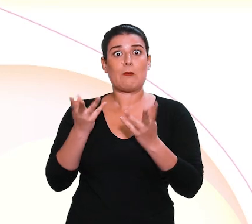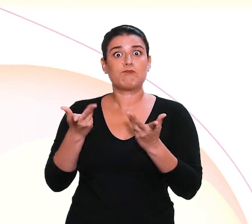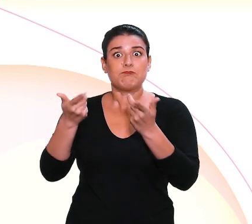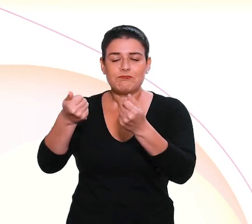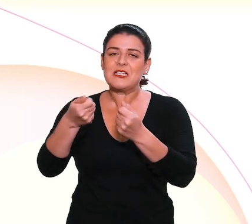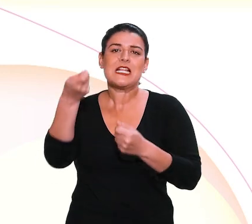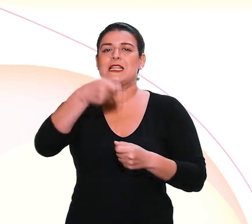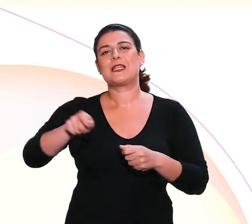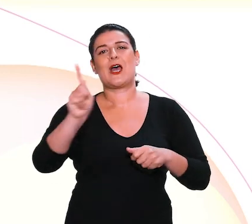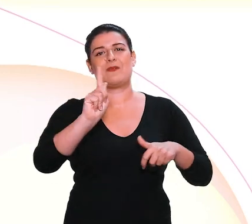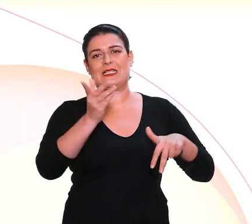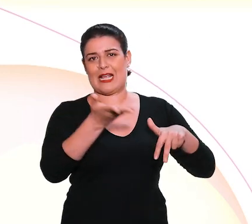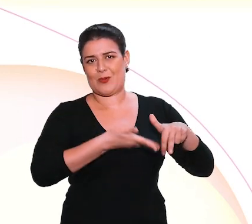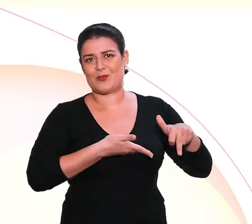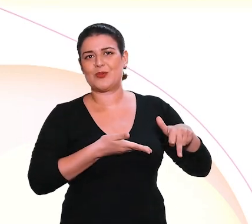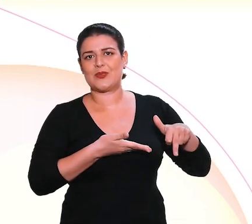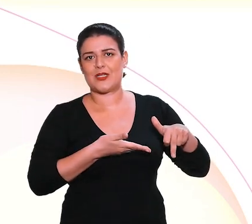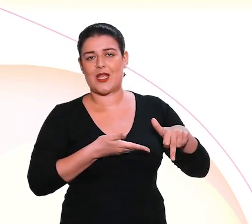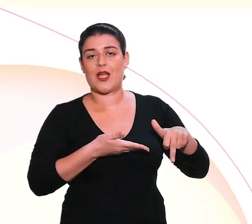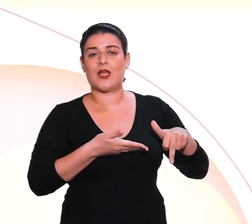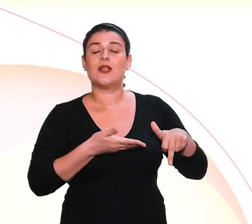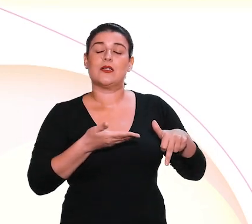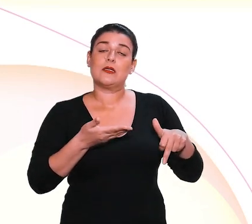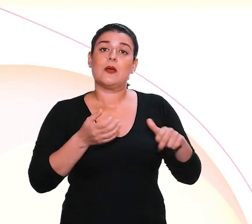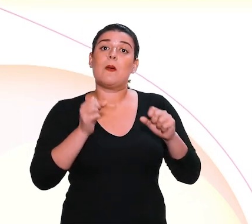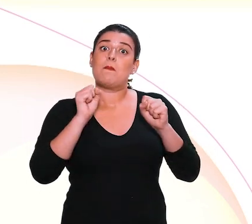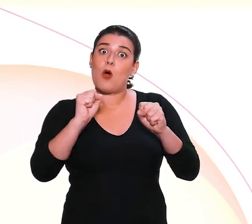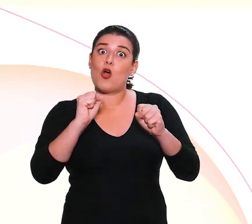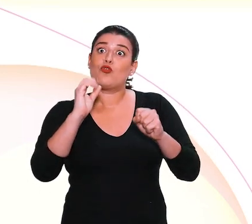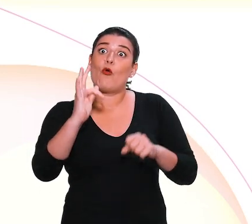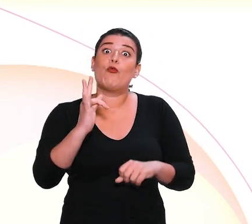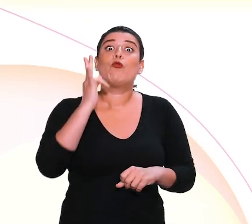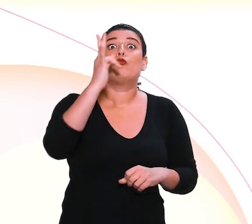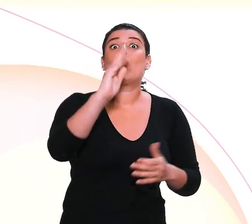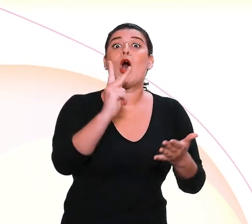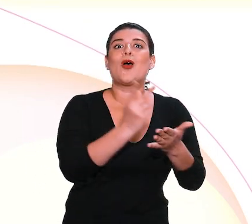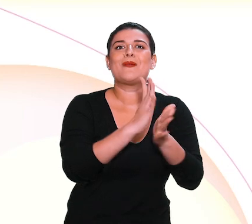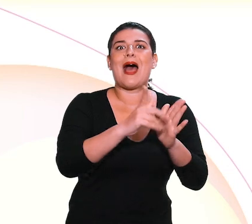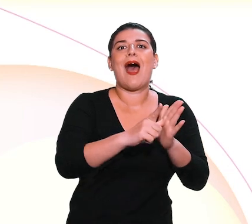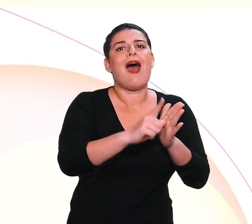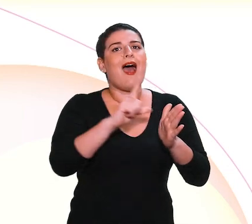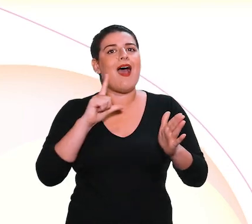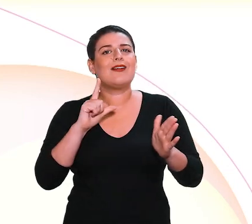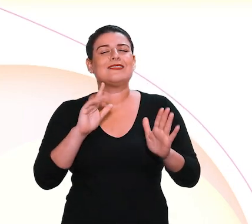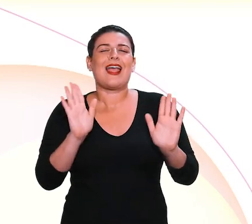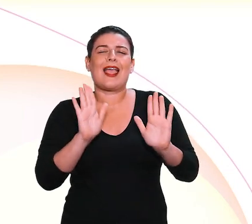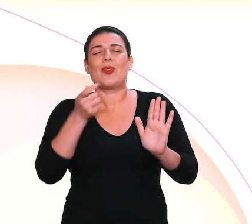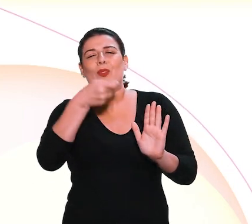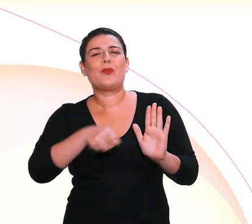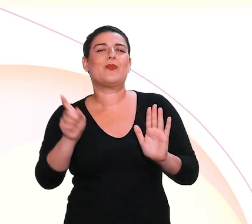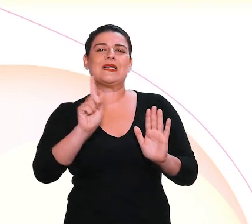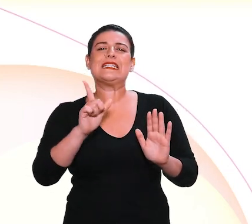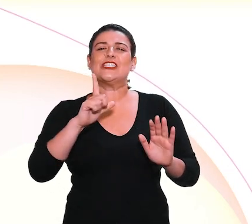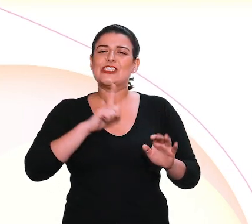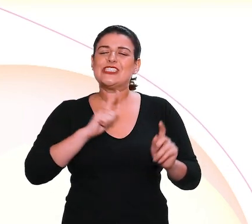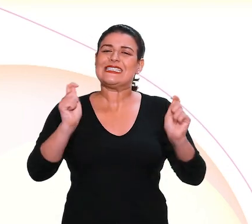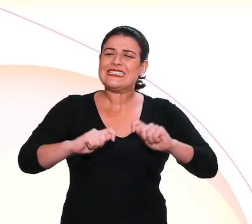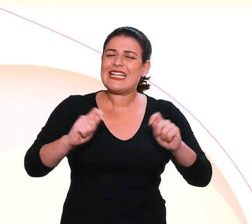precisaria amputar naquele momento. Não posso dizer que ele não venha a sofrer uma amputação no futuro, mas naquele momento existiam